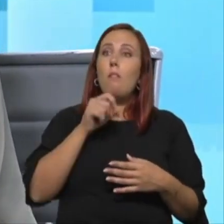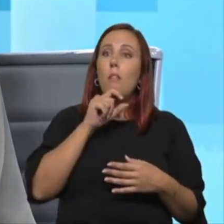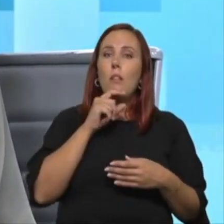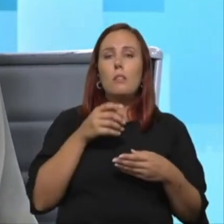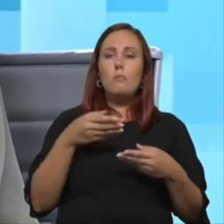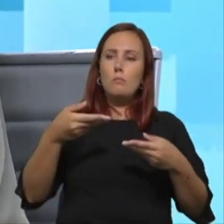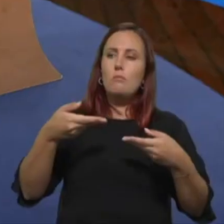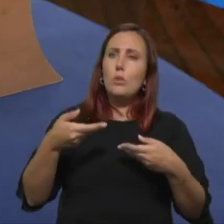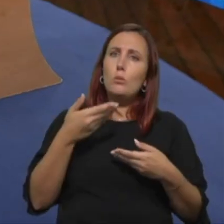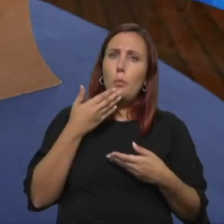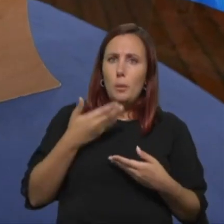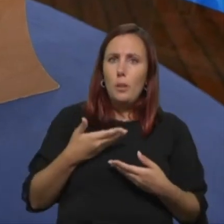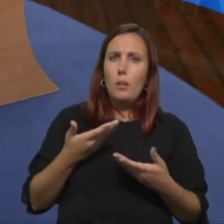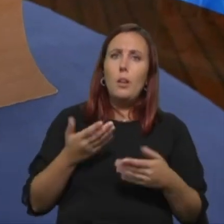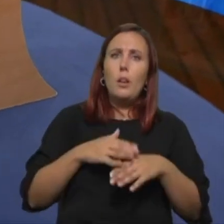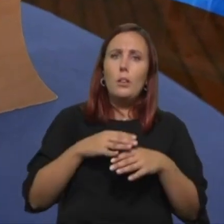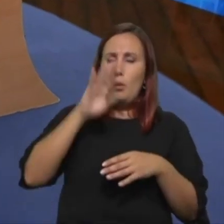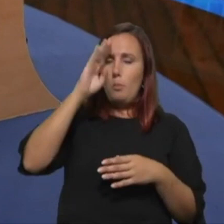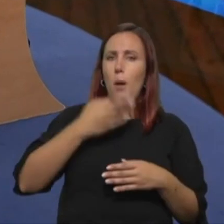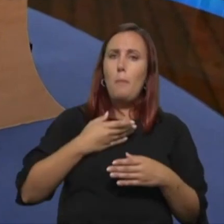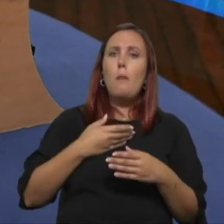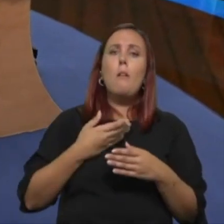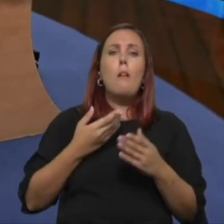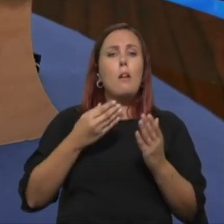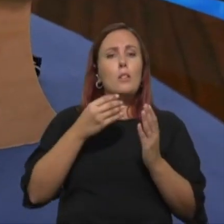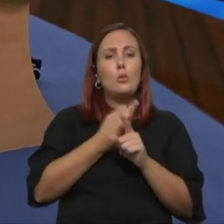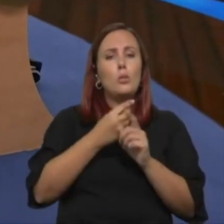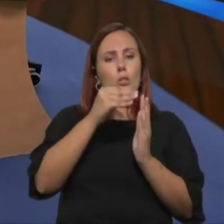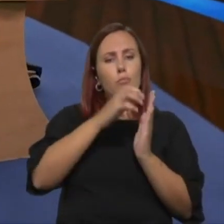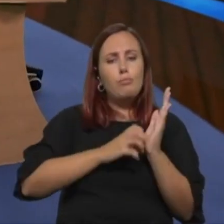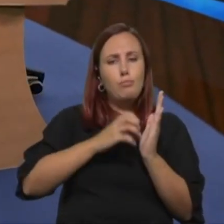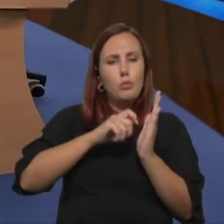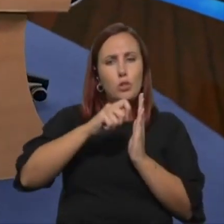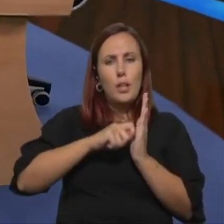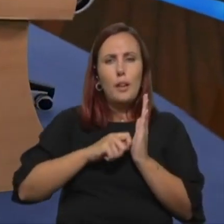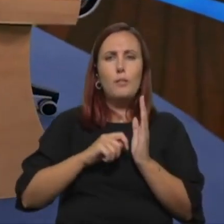Papa Francisco também, nas várias coisas que escreve, nas várias intervenções que tem,